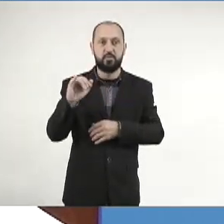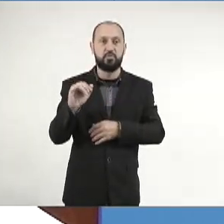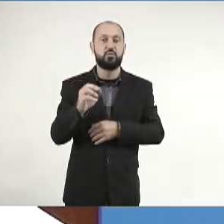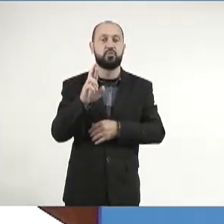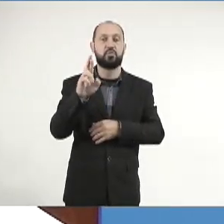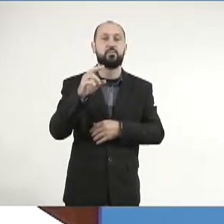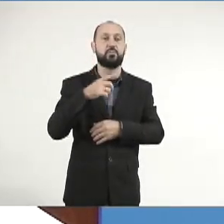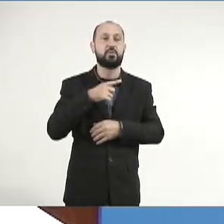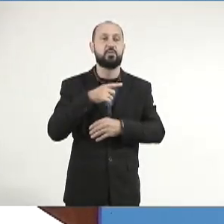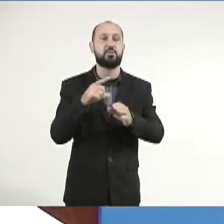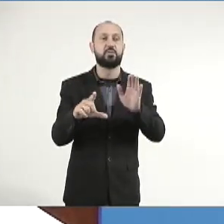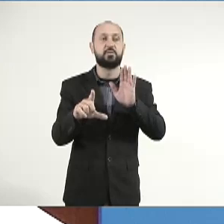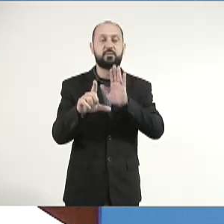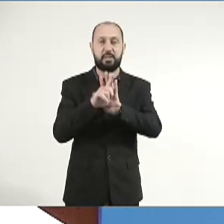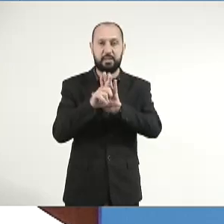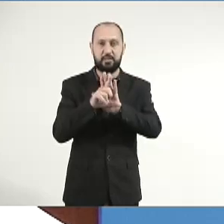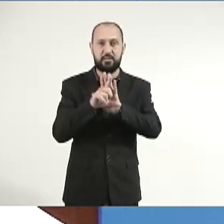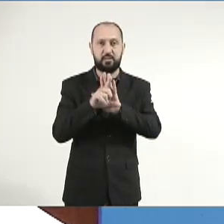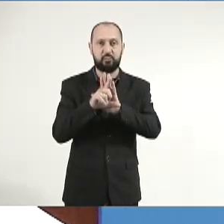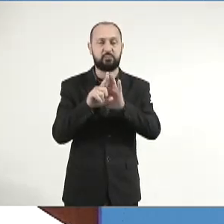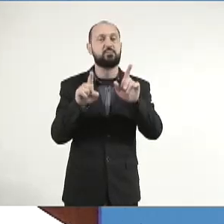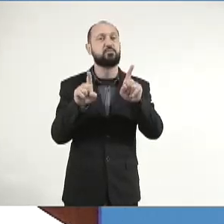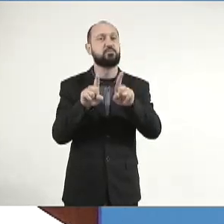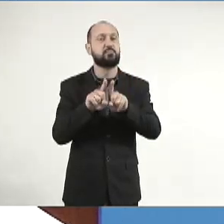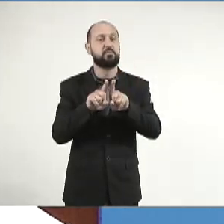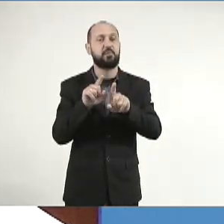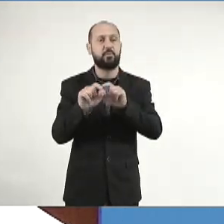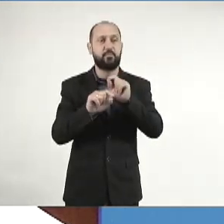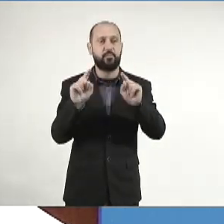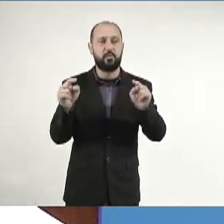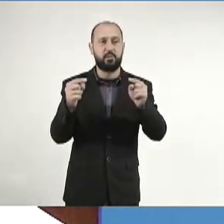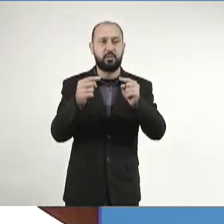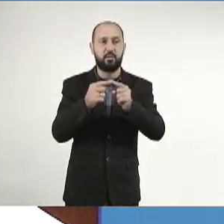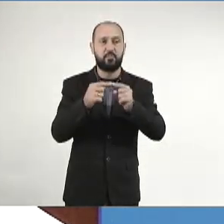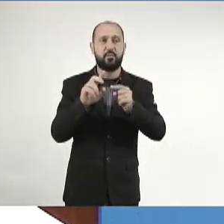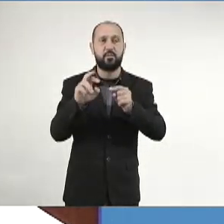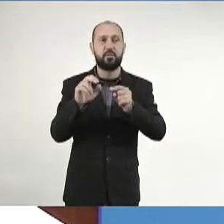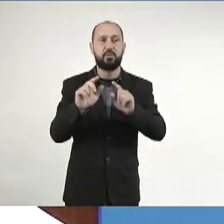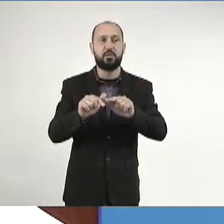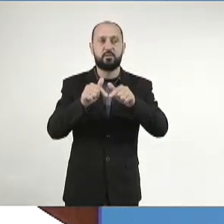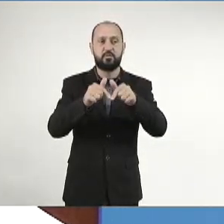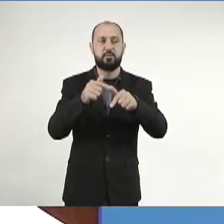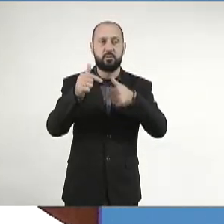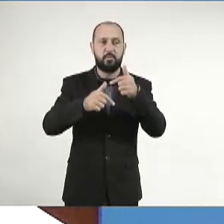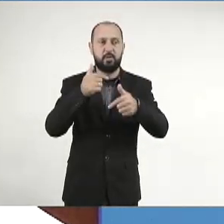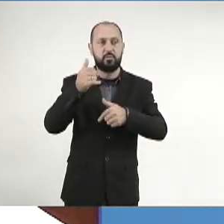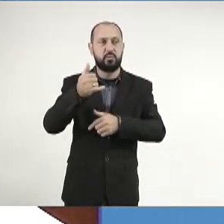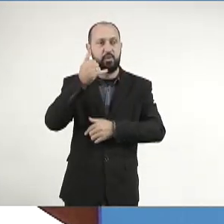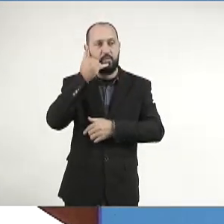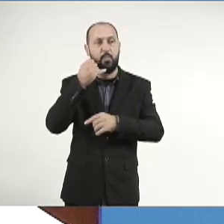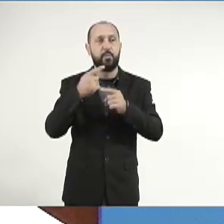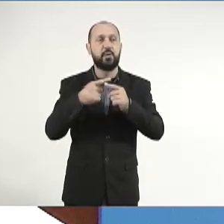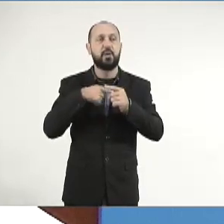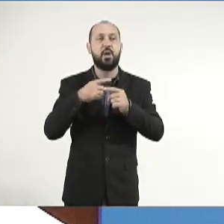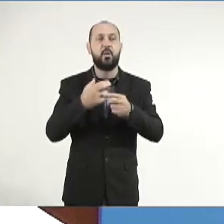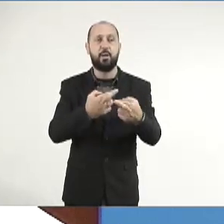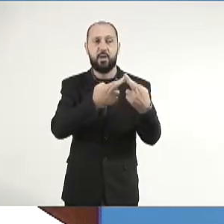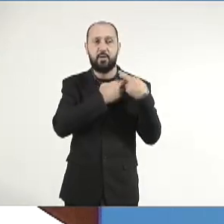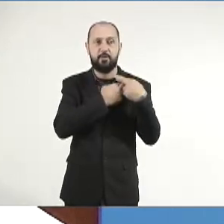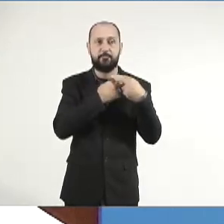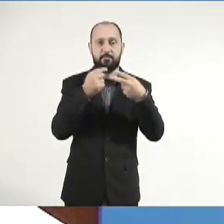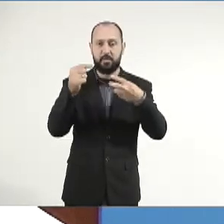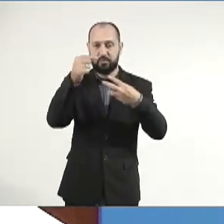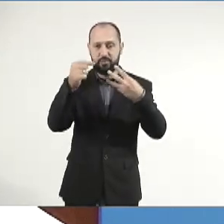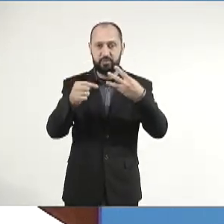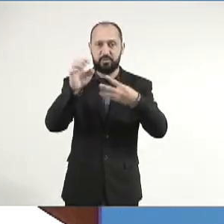nós tenhamos legislação também em relação a essas operadoras de telefonia, porque há uma competência concorrente